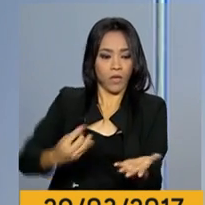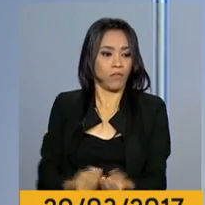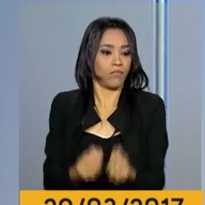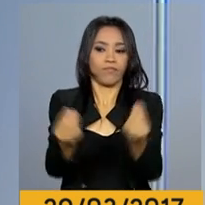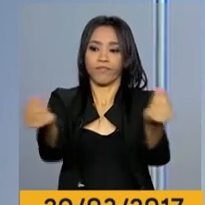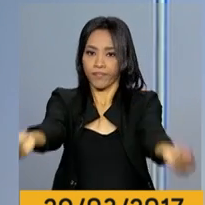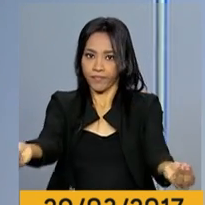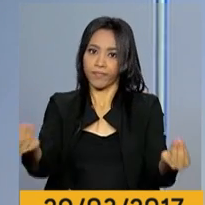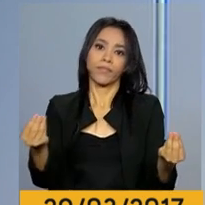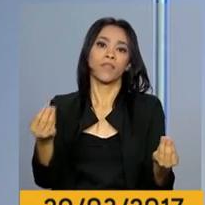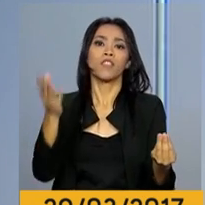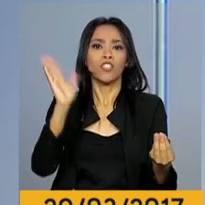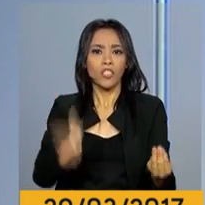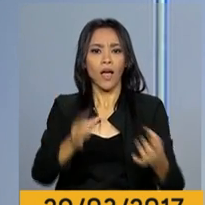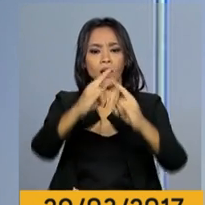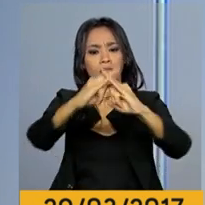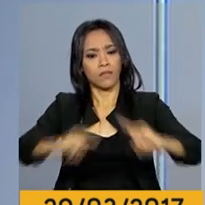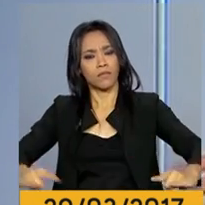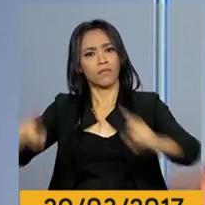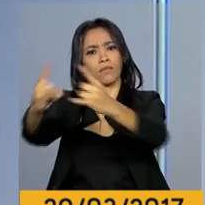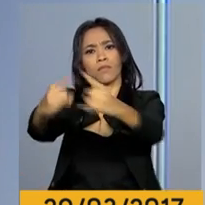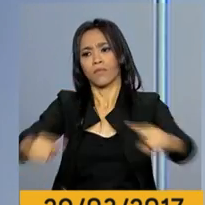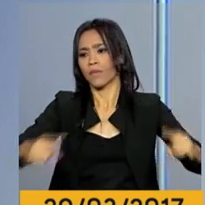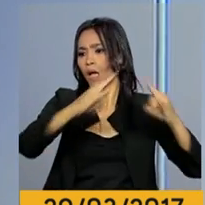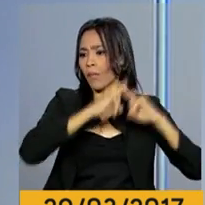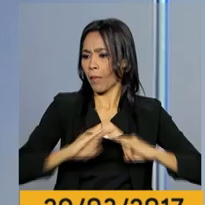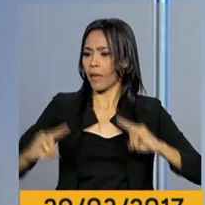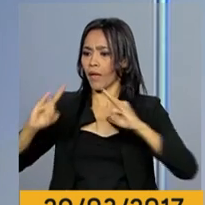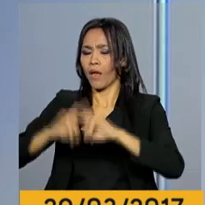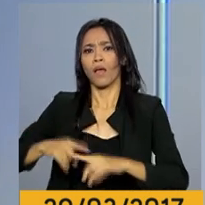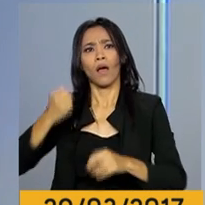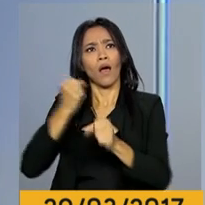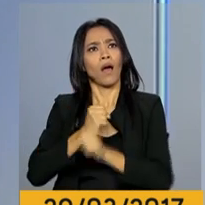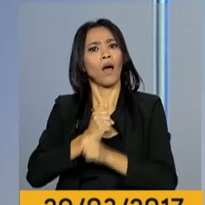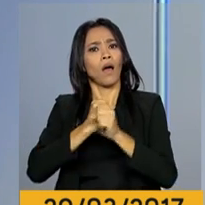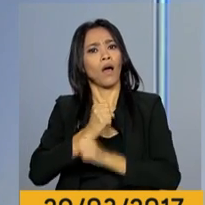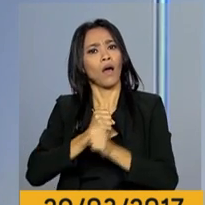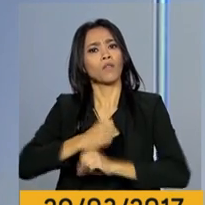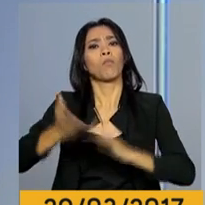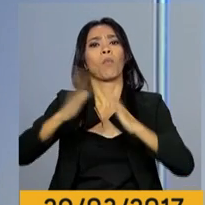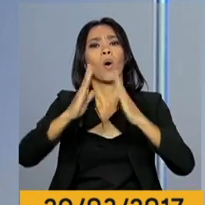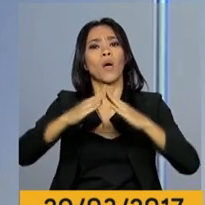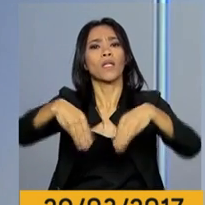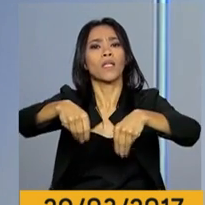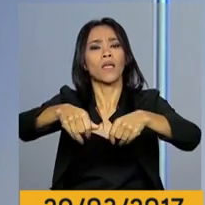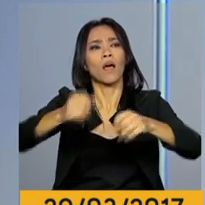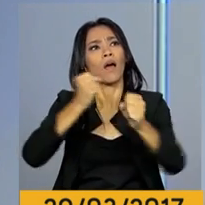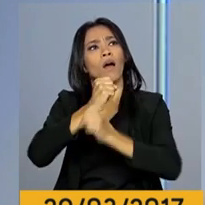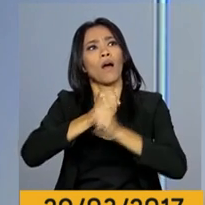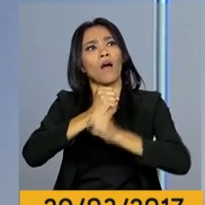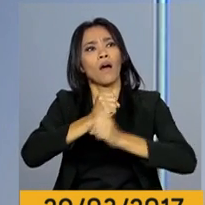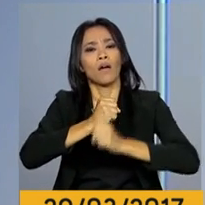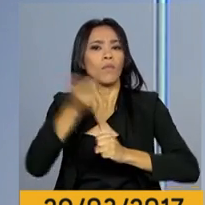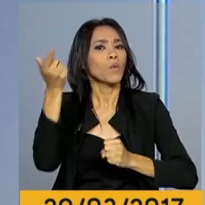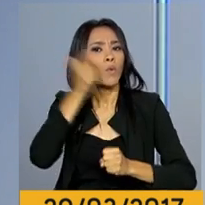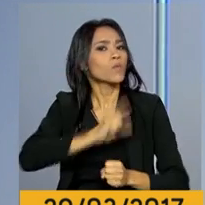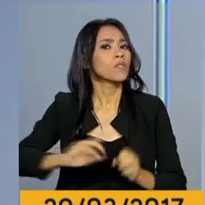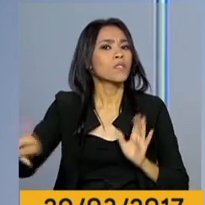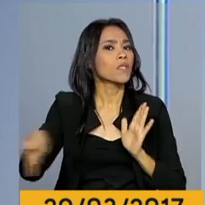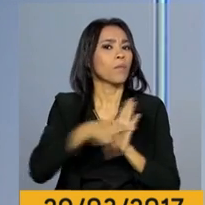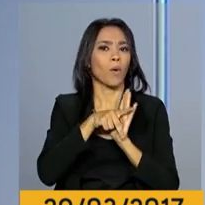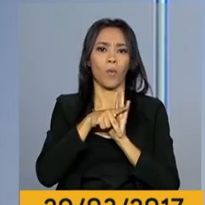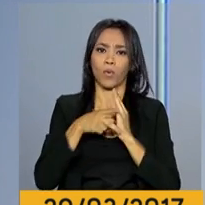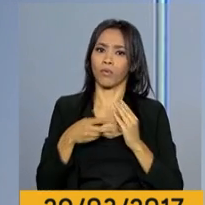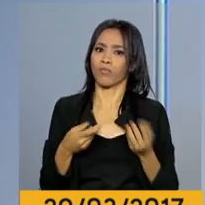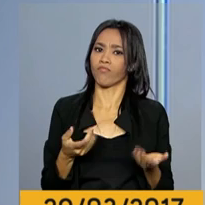assentados mas acerta na sérvia há muitos anos não recebe o título não sei qual é a razão não recebe o título nós estamos titulando